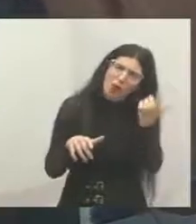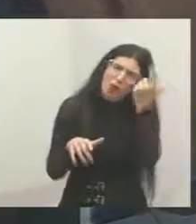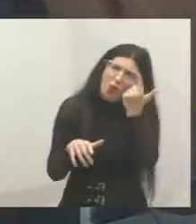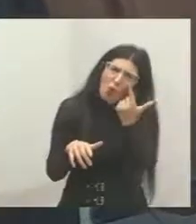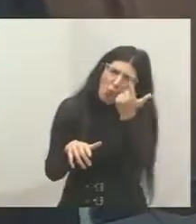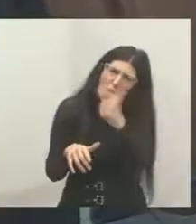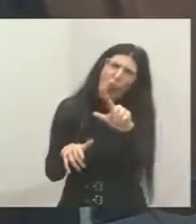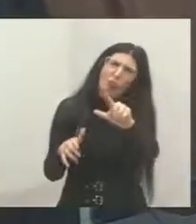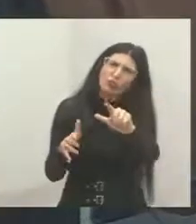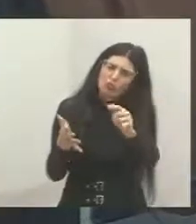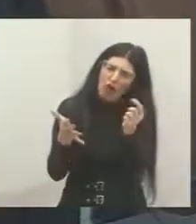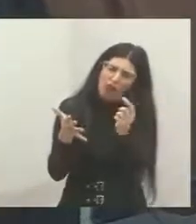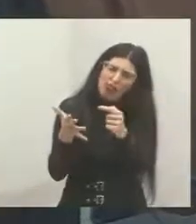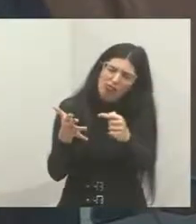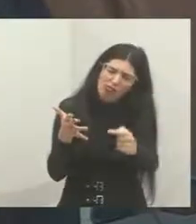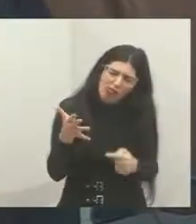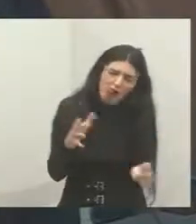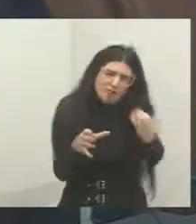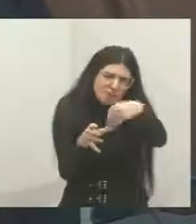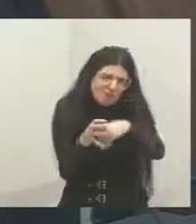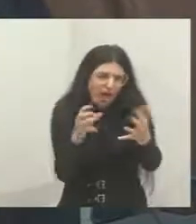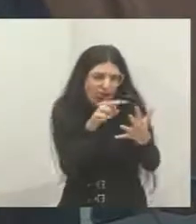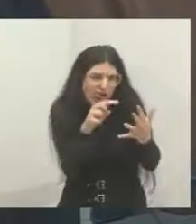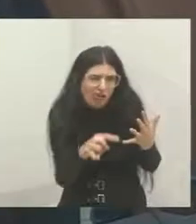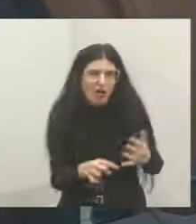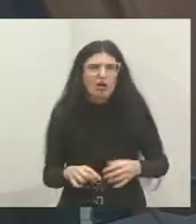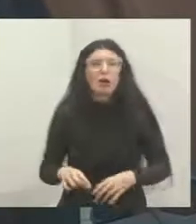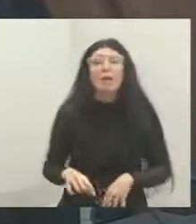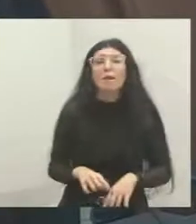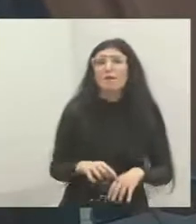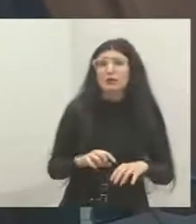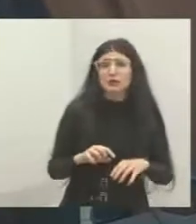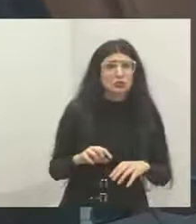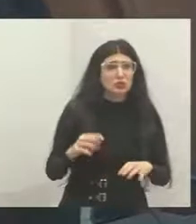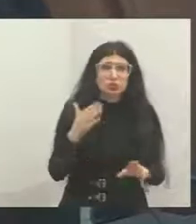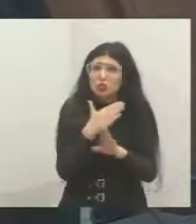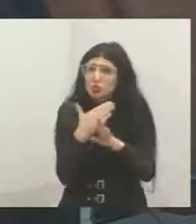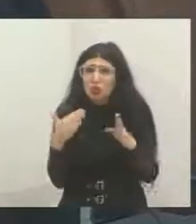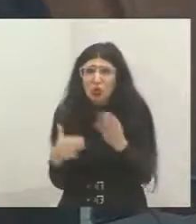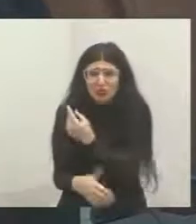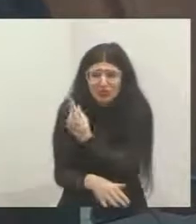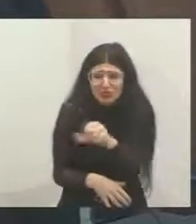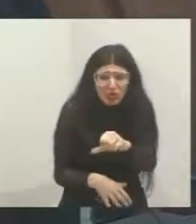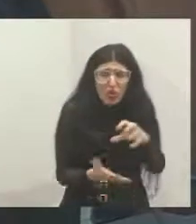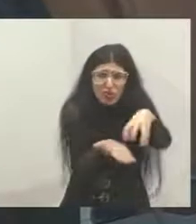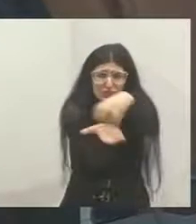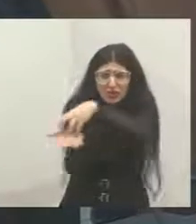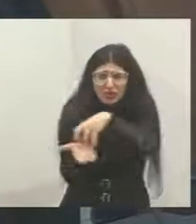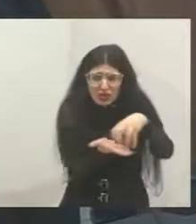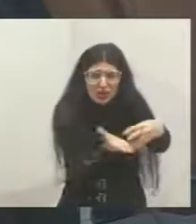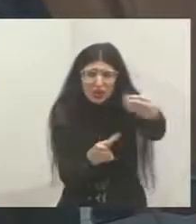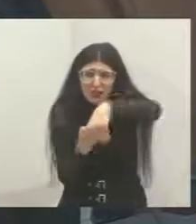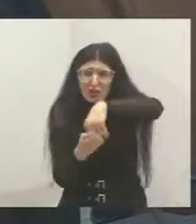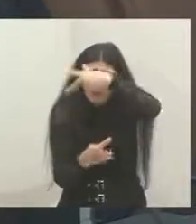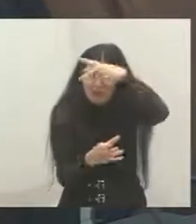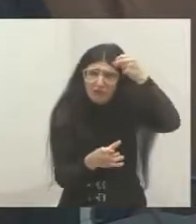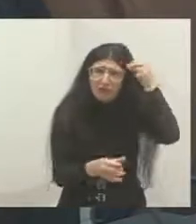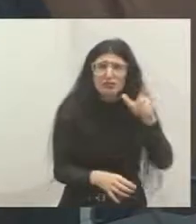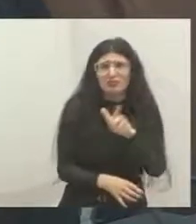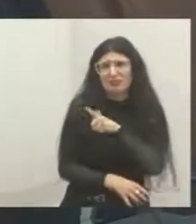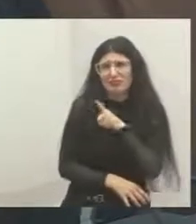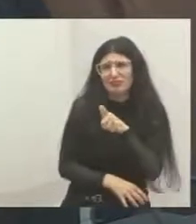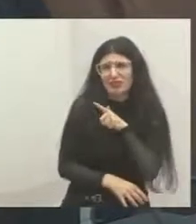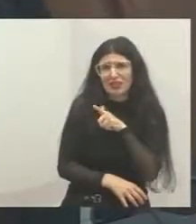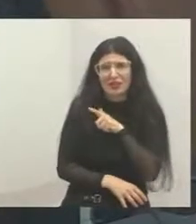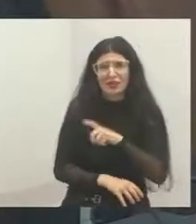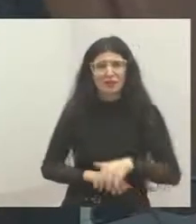dotação orçamentária. Material de consumo, todas as secretarias, as 19 secretarias, ela tem a dotação